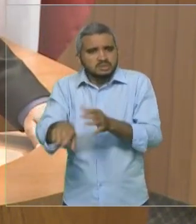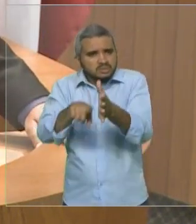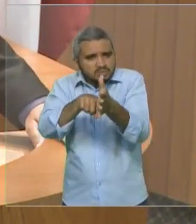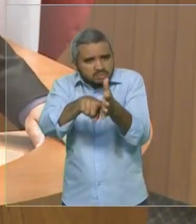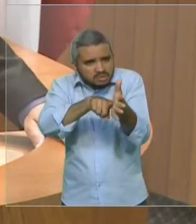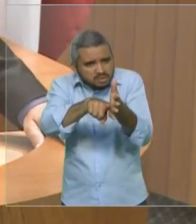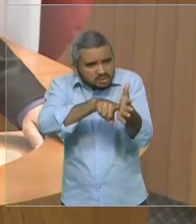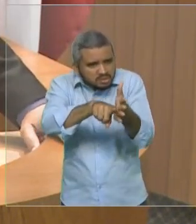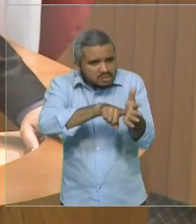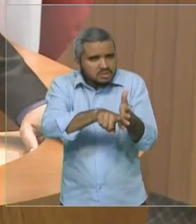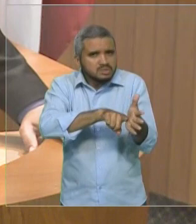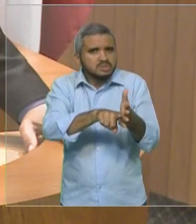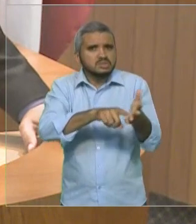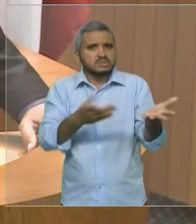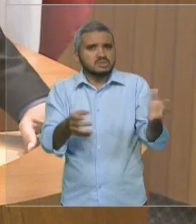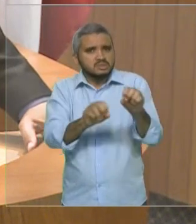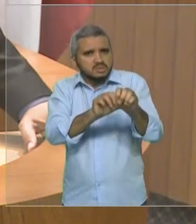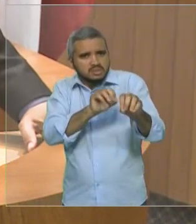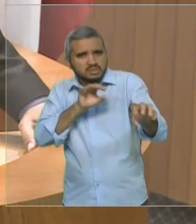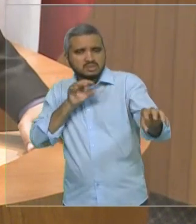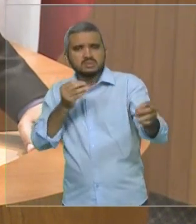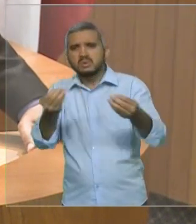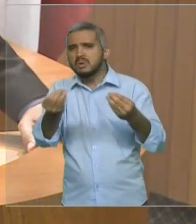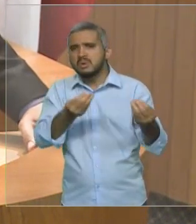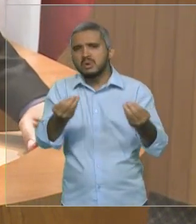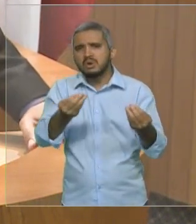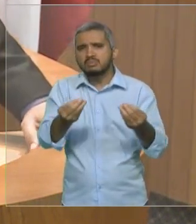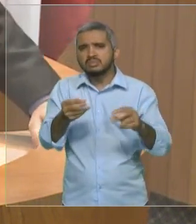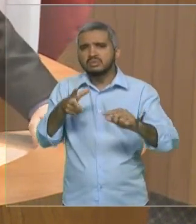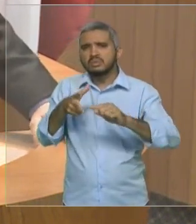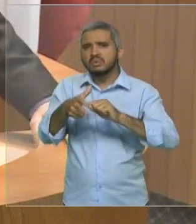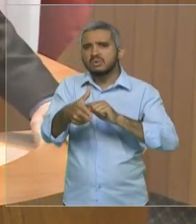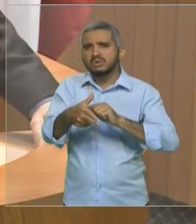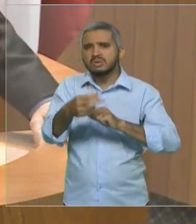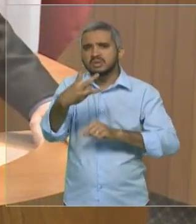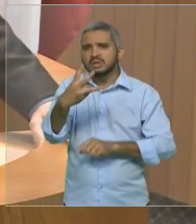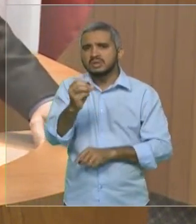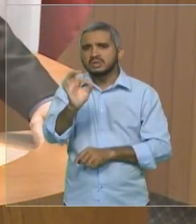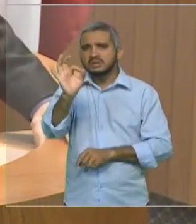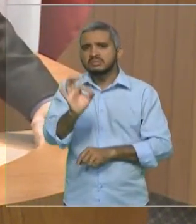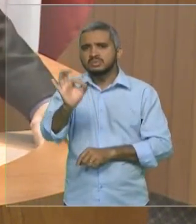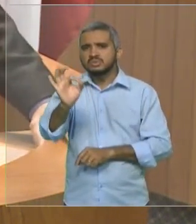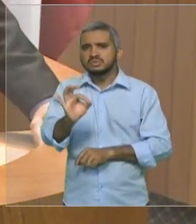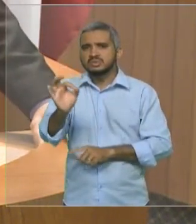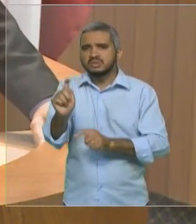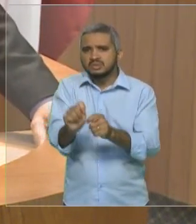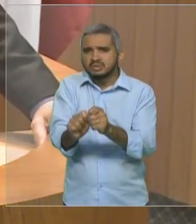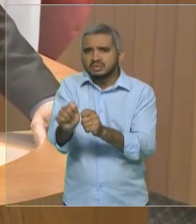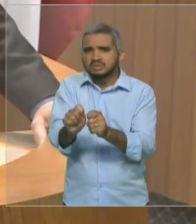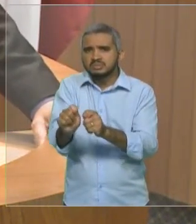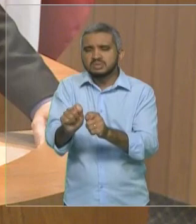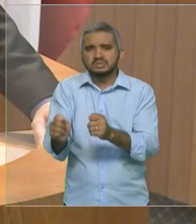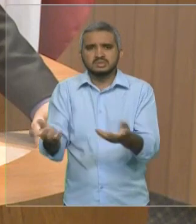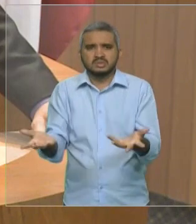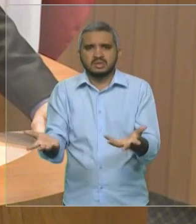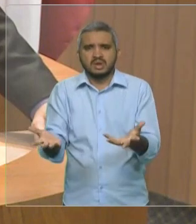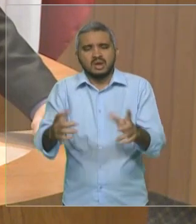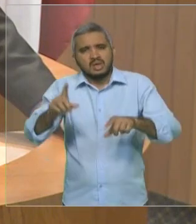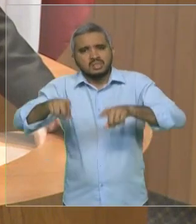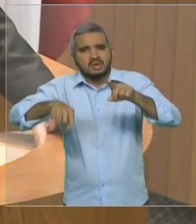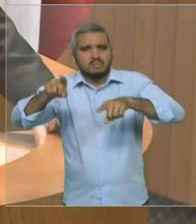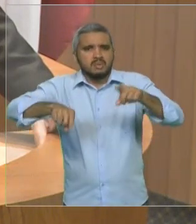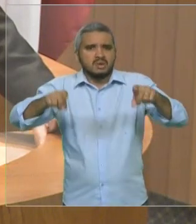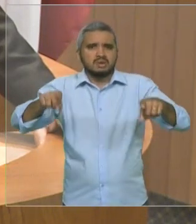com o orçamento cortado na ordem dos 30%. E assim varia de universidade para